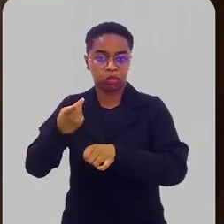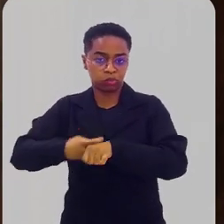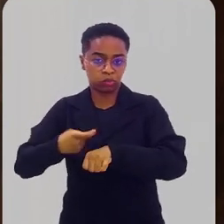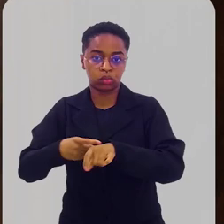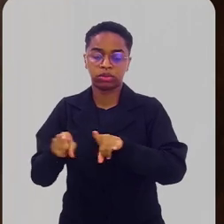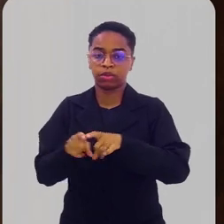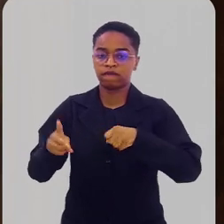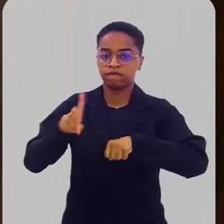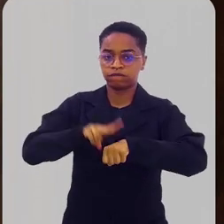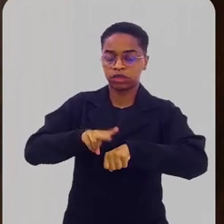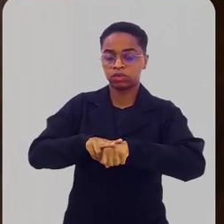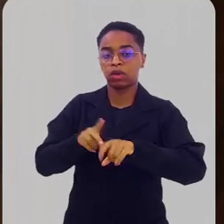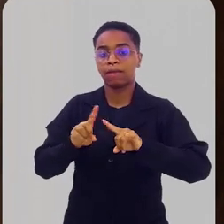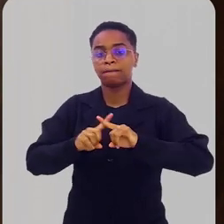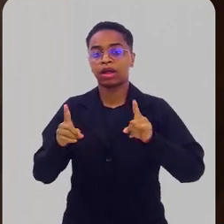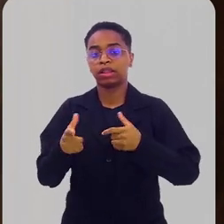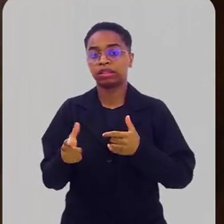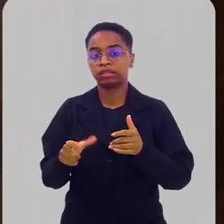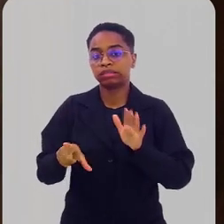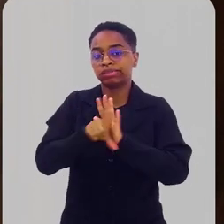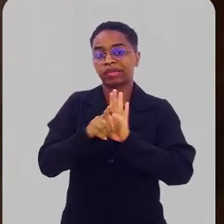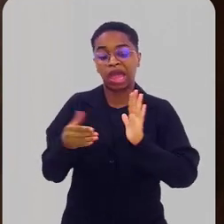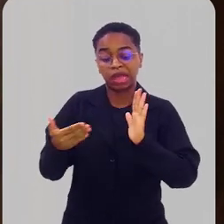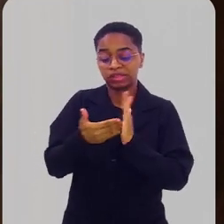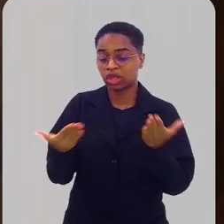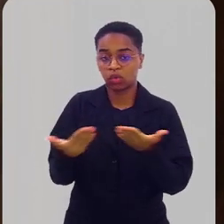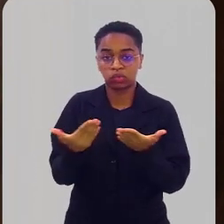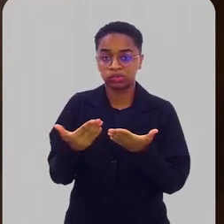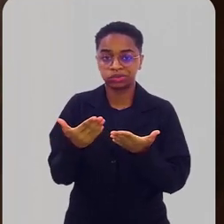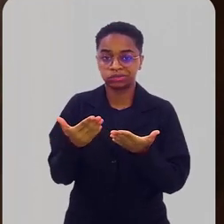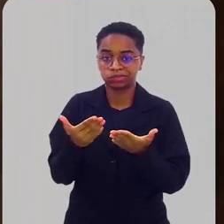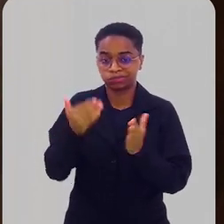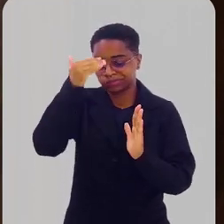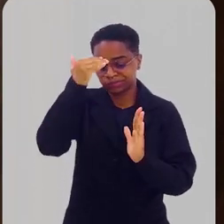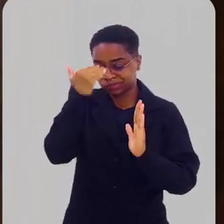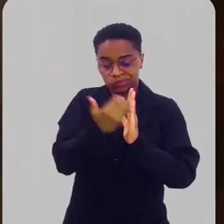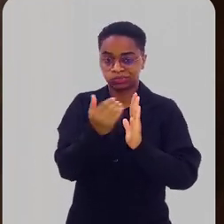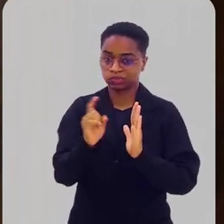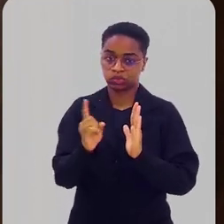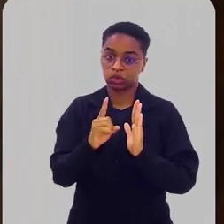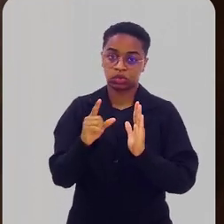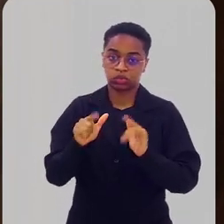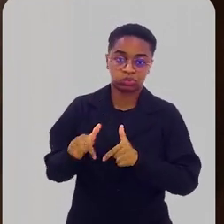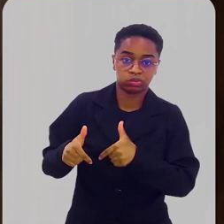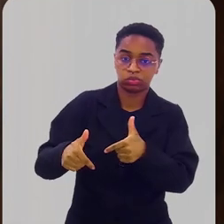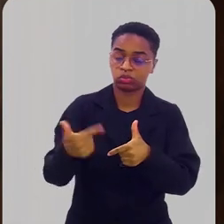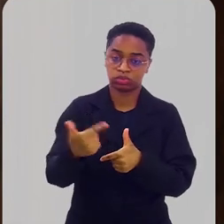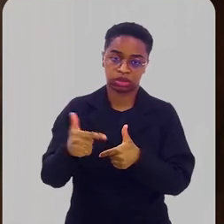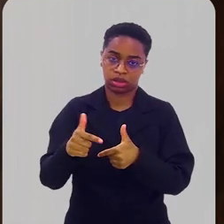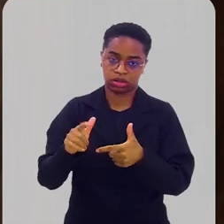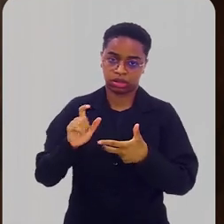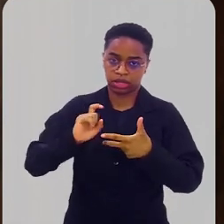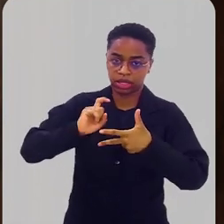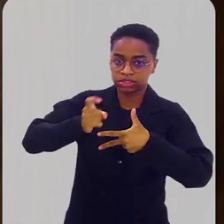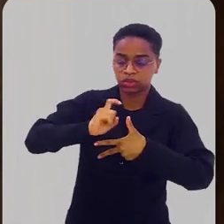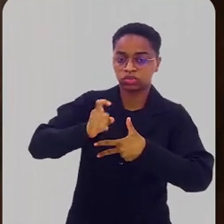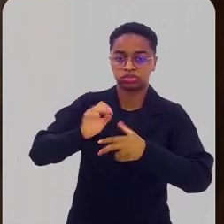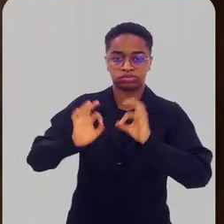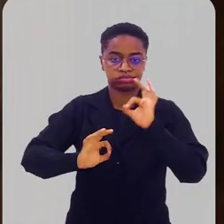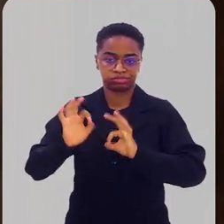vidro. Mas essas leis até hoje não foram regulamentadas pelo Executivo. Então elas precisam